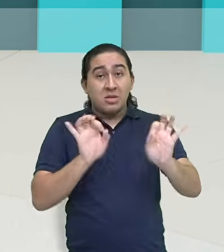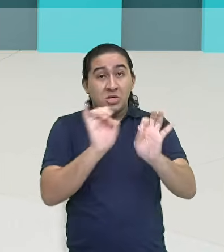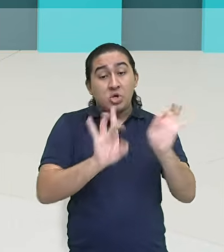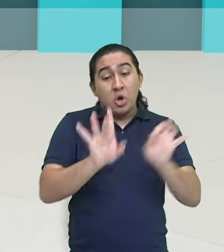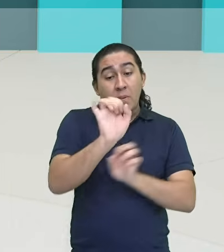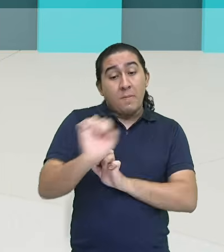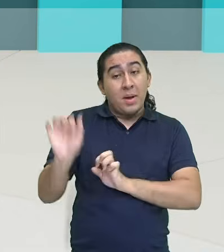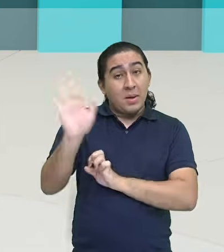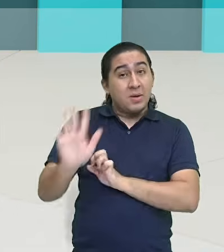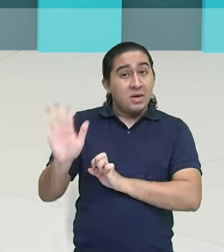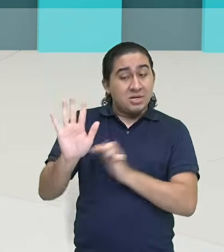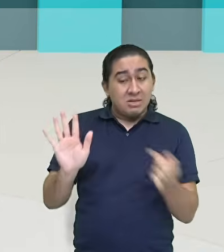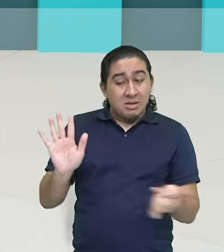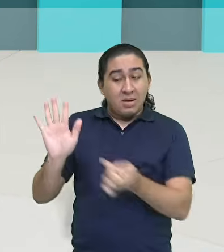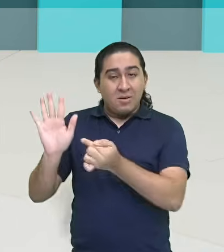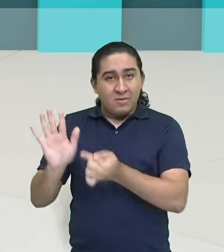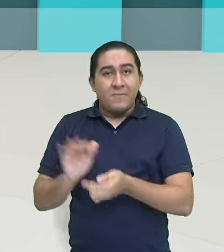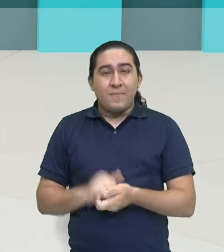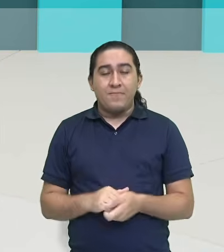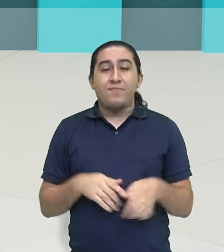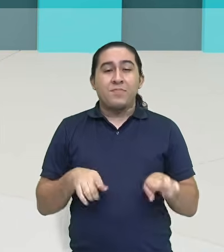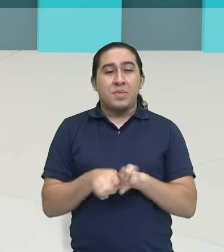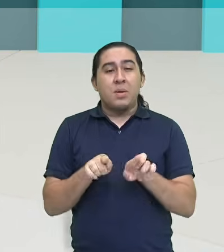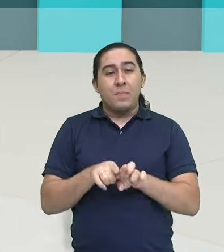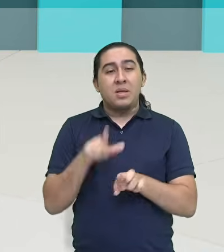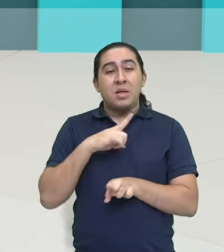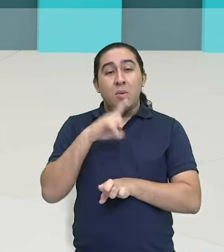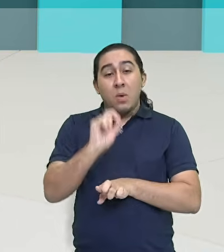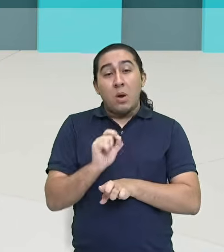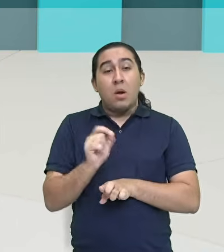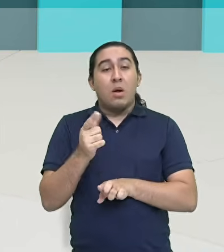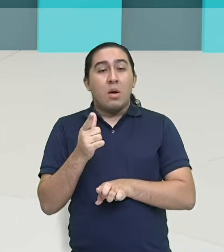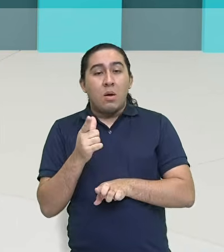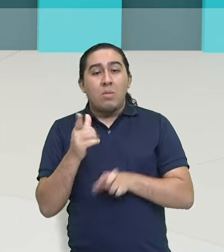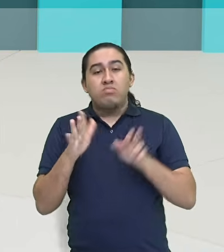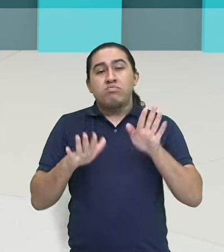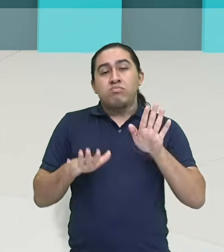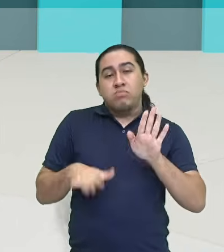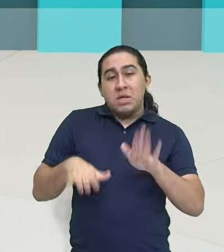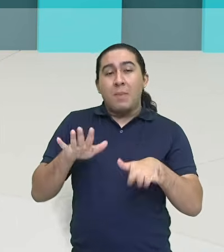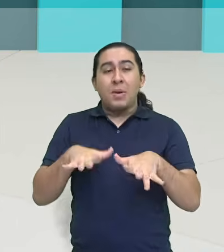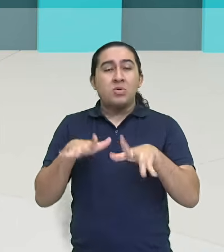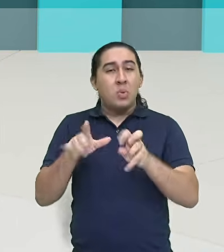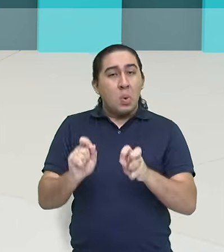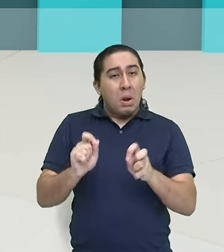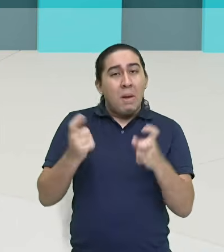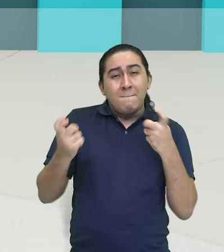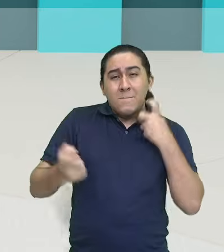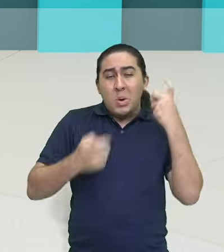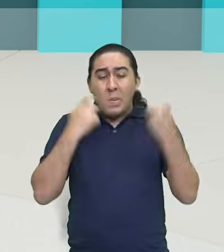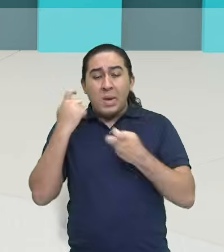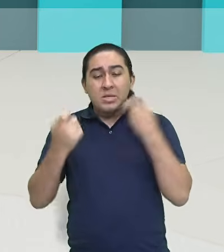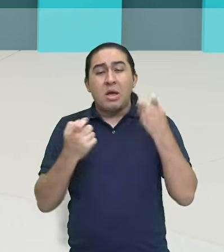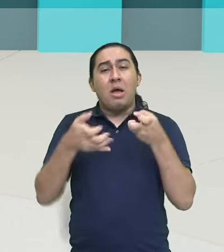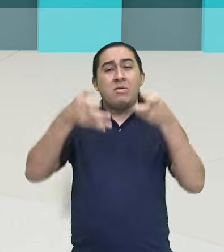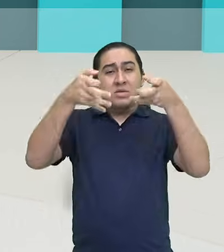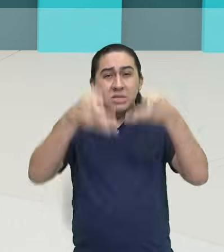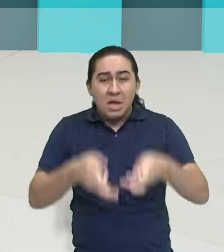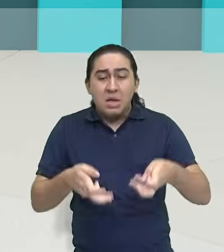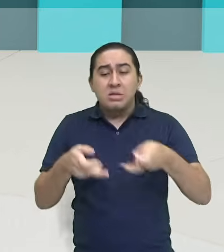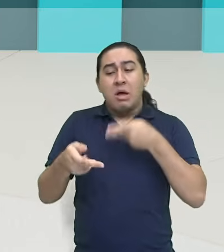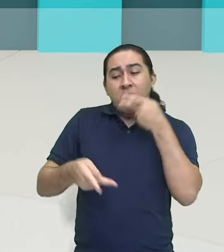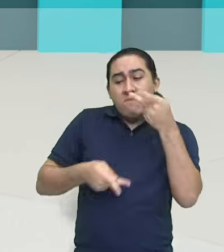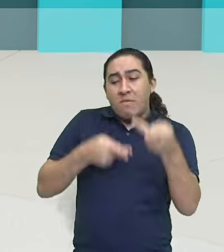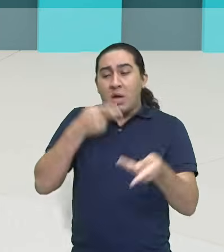vamos ter o menos monitoramento no uso da língua portuguesa, então as pessoas ali não estão preocupadas em falar como as